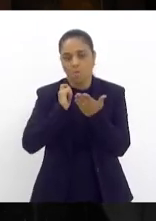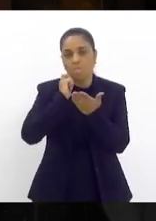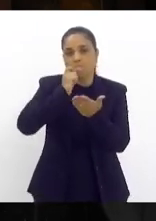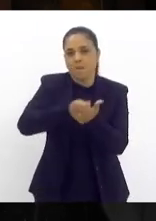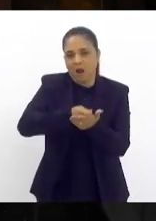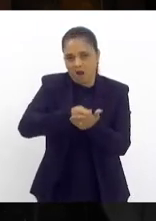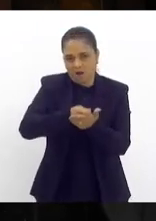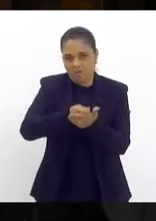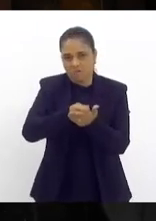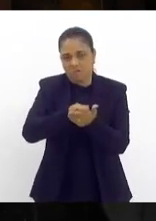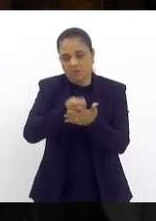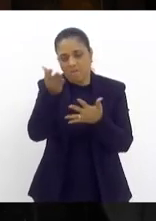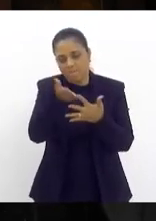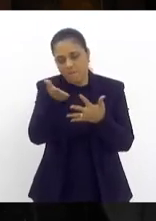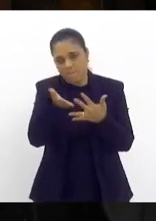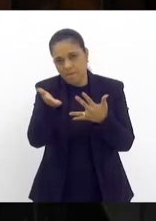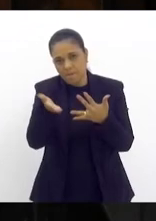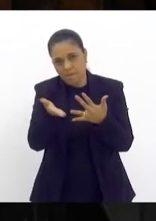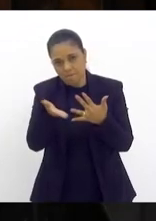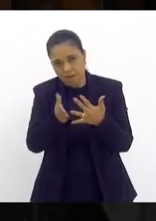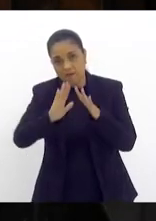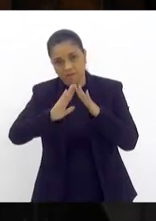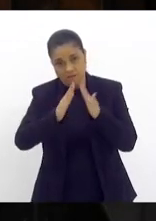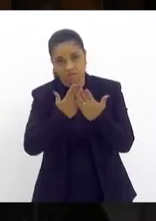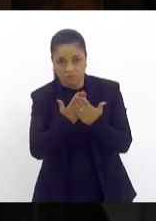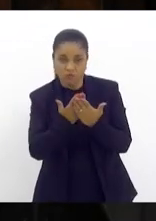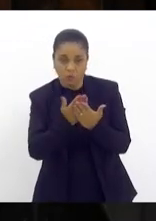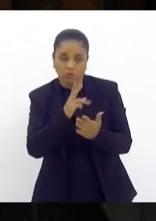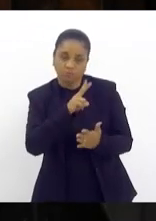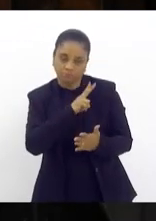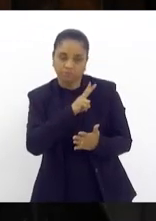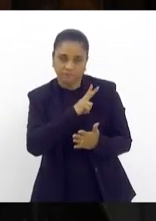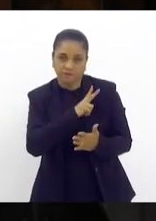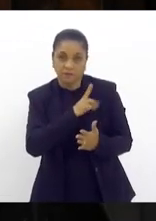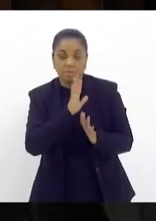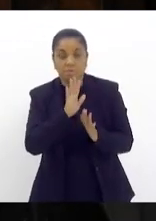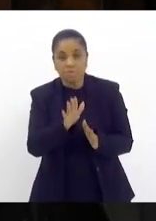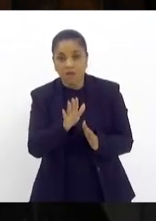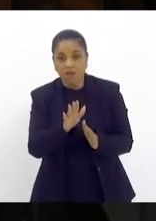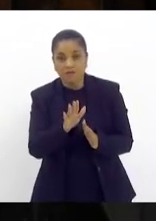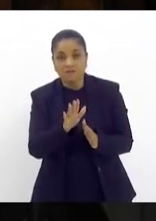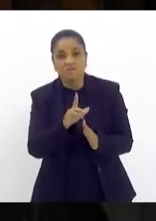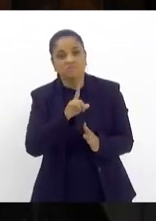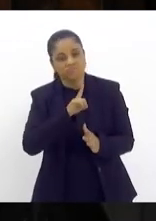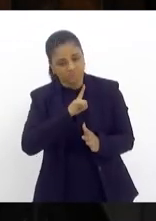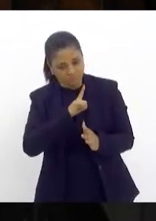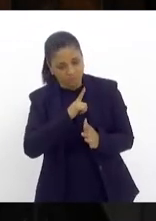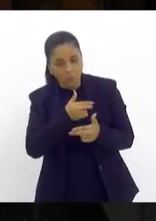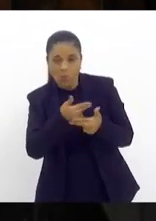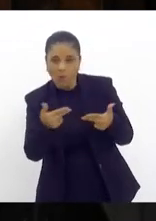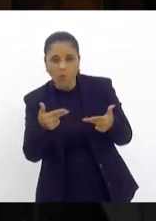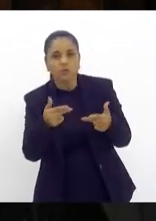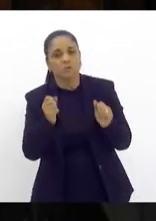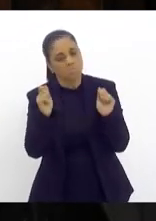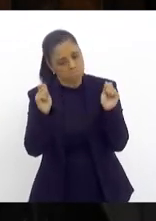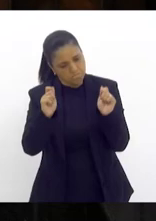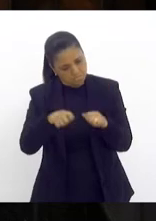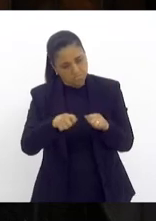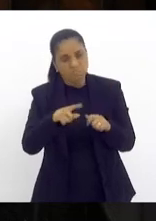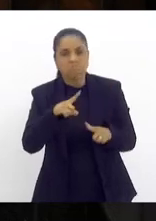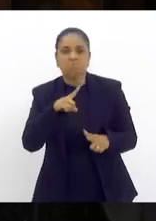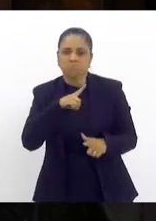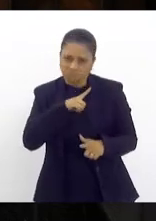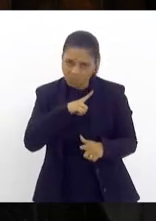Mas tem aí algo muito forte que precisa ser feito. Eu